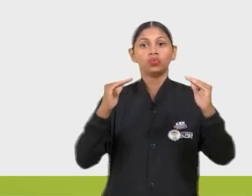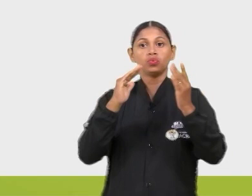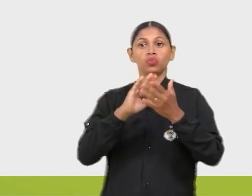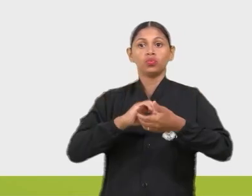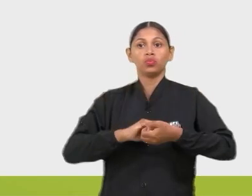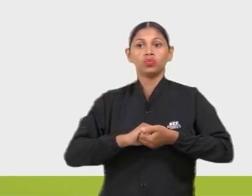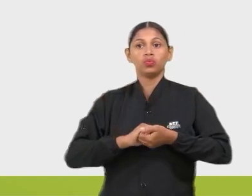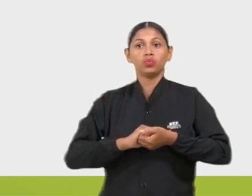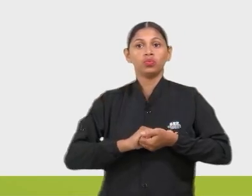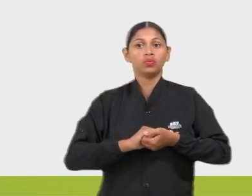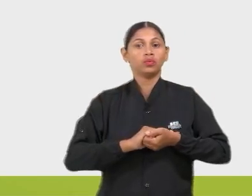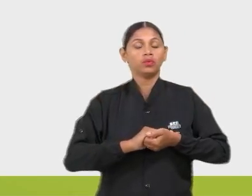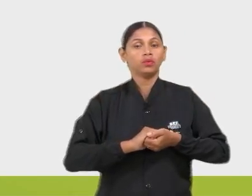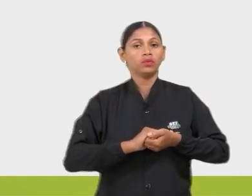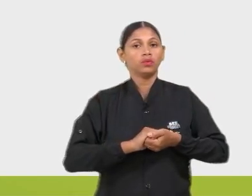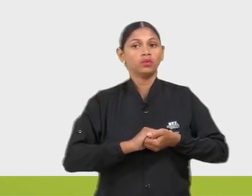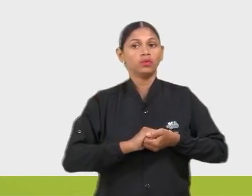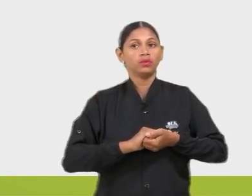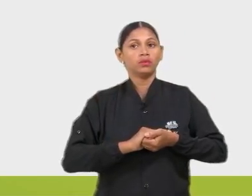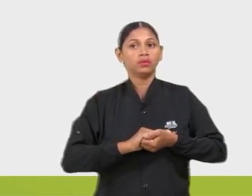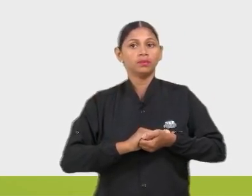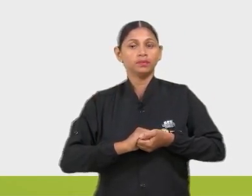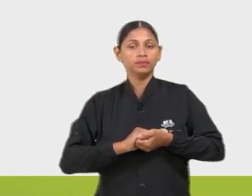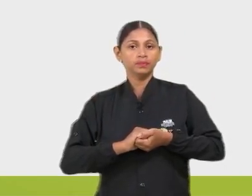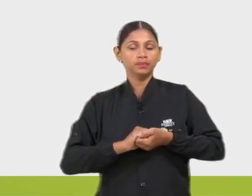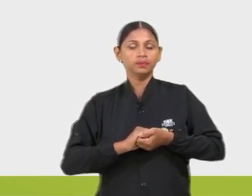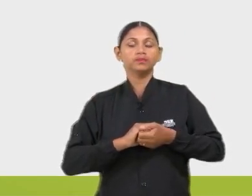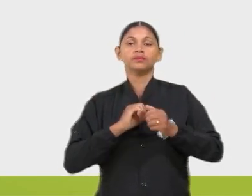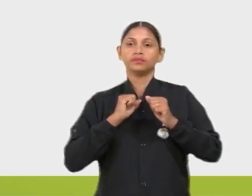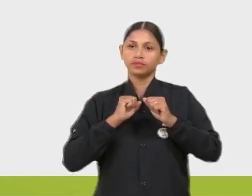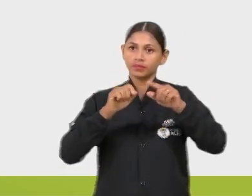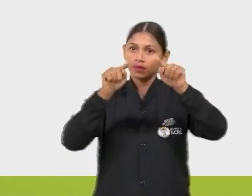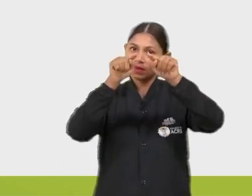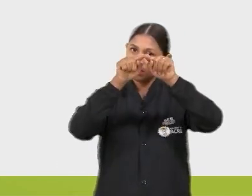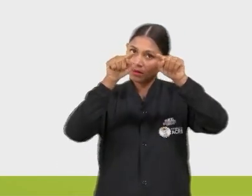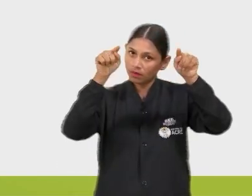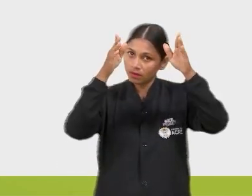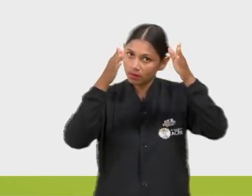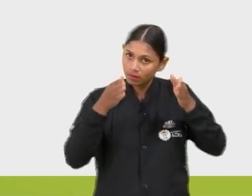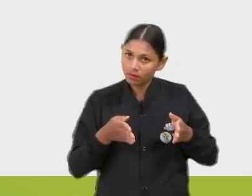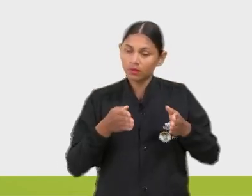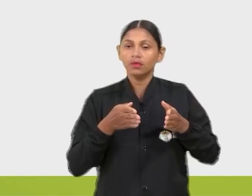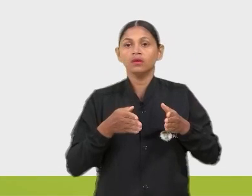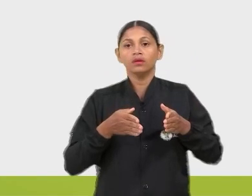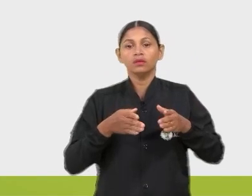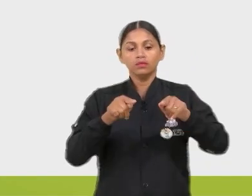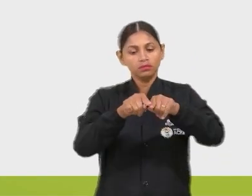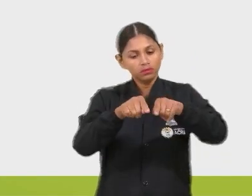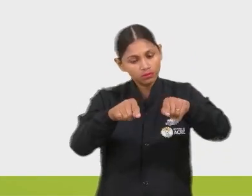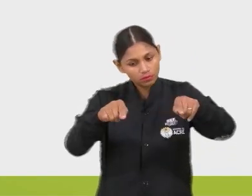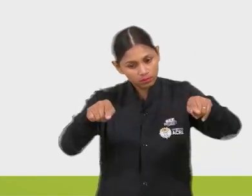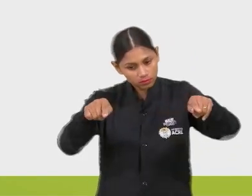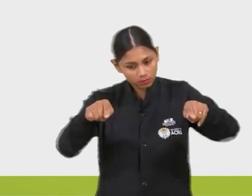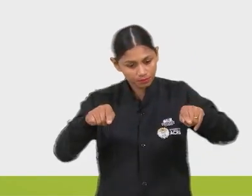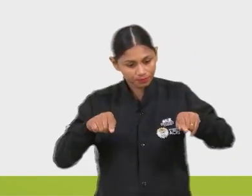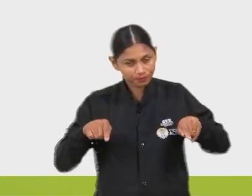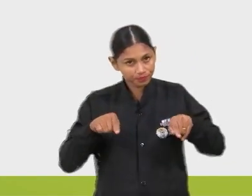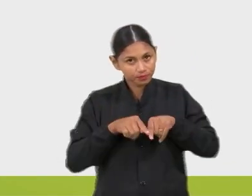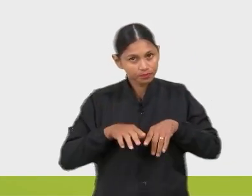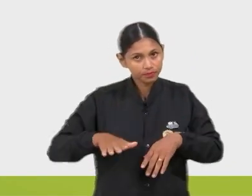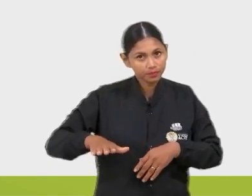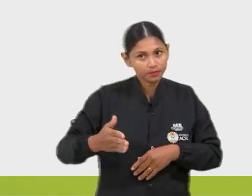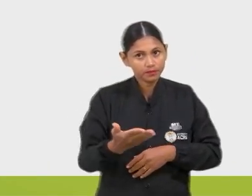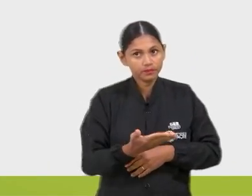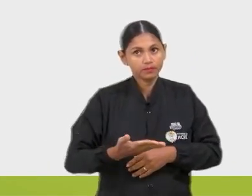ser no caso aqui retangular ou quadrada, não importa, tá bom? Nós temos as arestas, nós temos a base, né, aqui, ó. Tudo bem? Nós temos